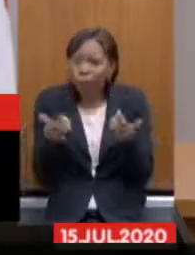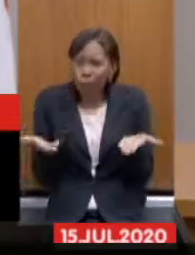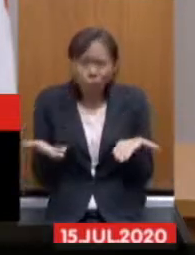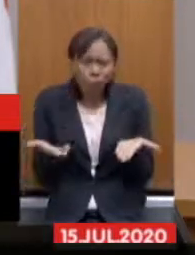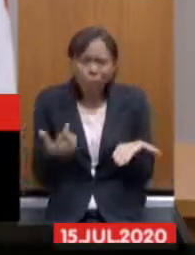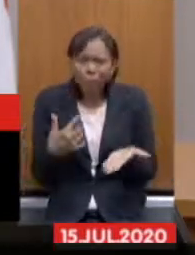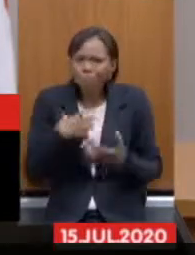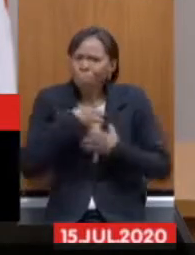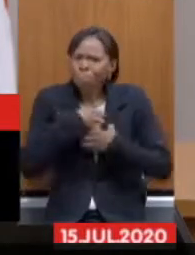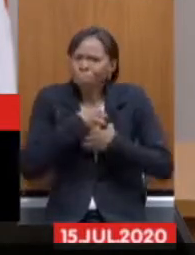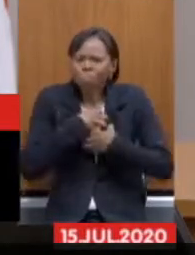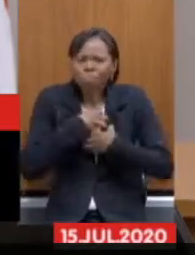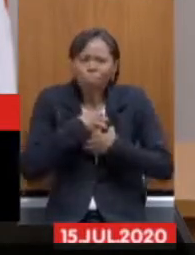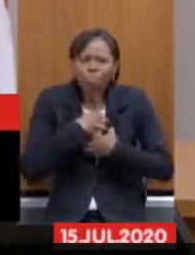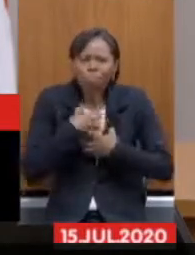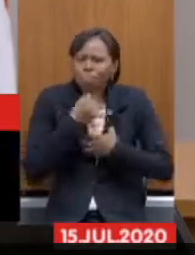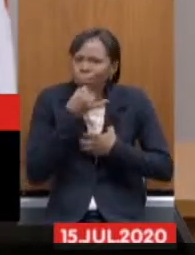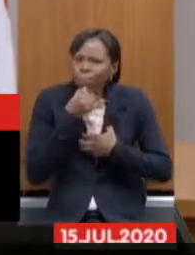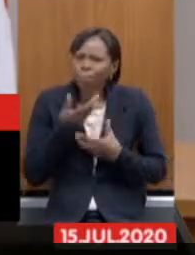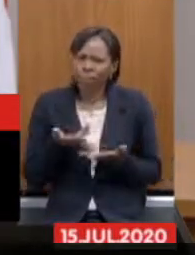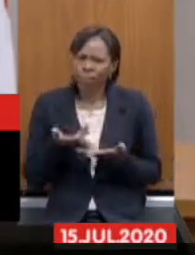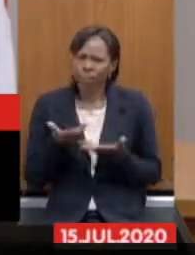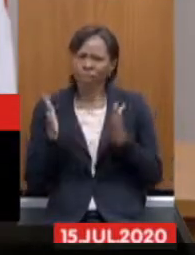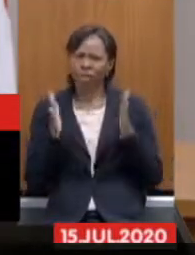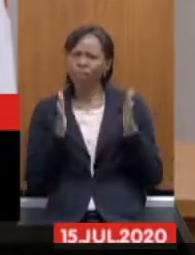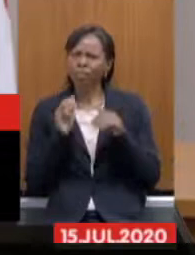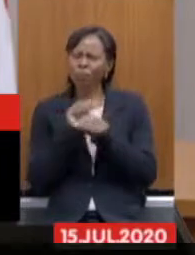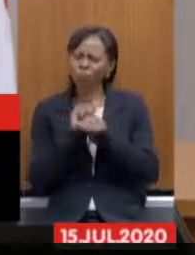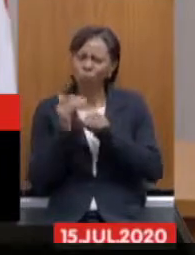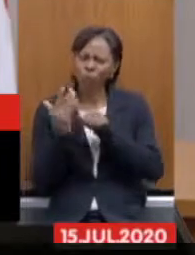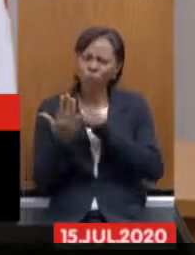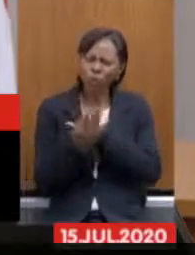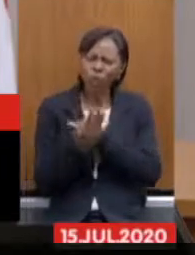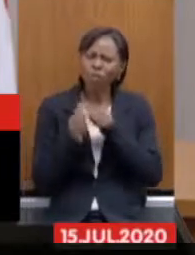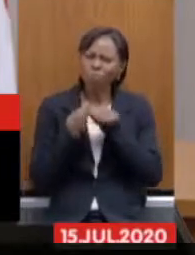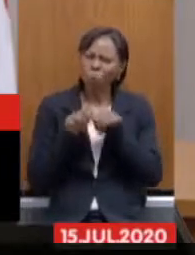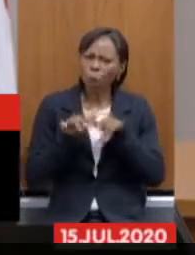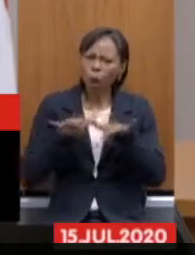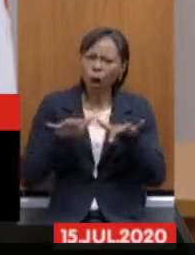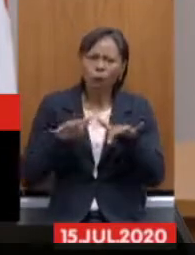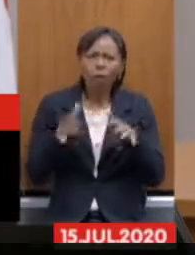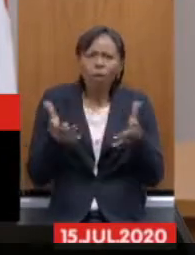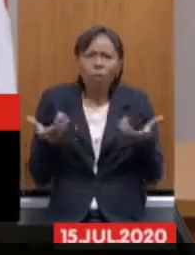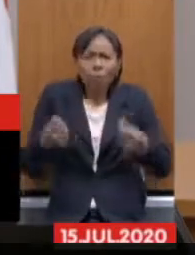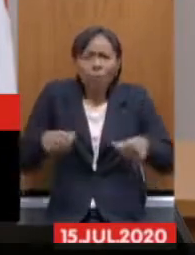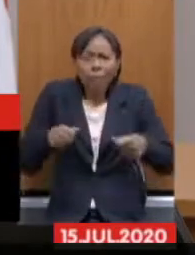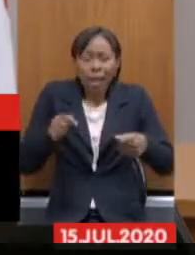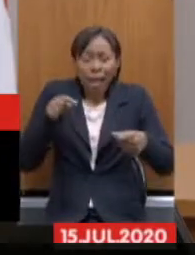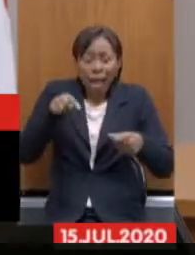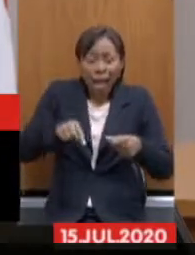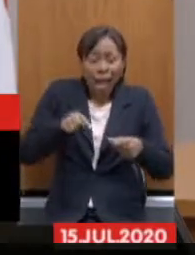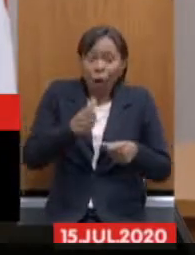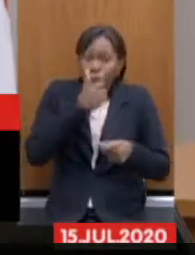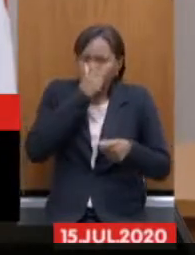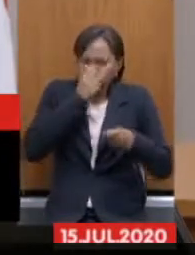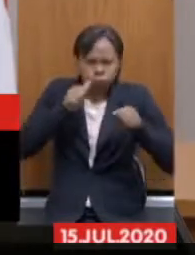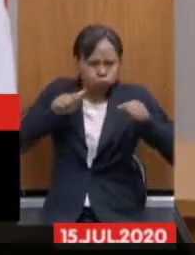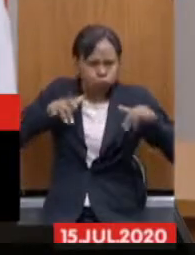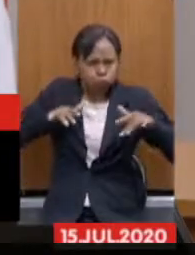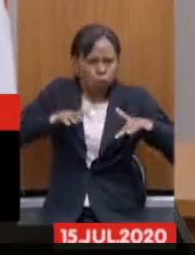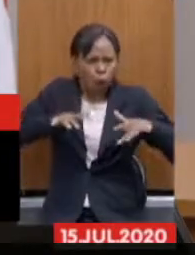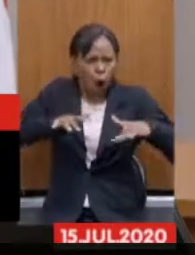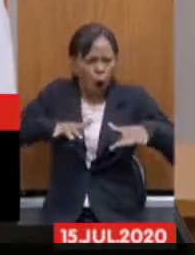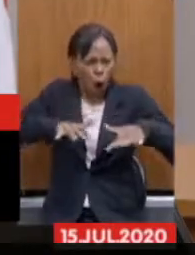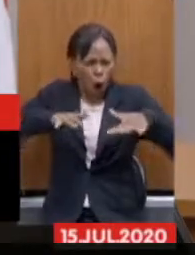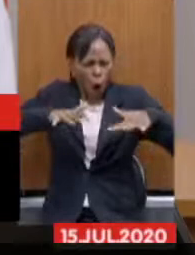consternado nós estamos em época de pandemias esse áudio todinho que tá lotado já tiver